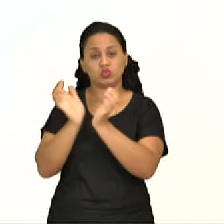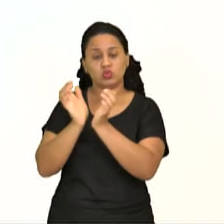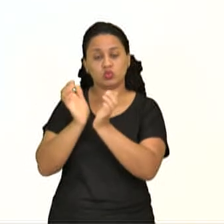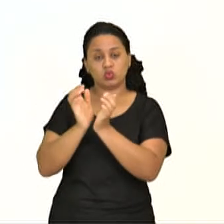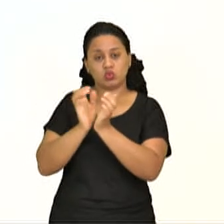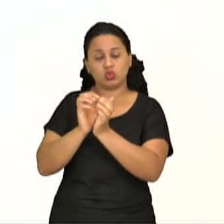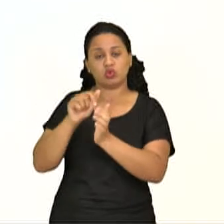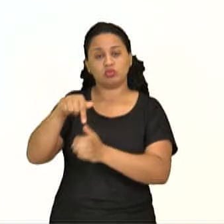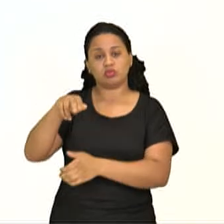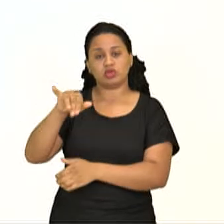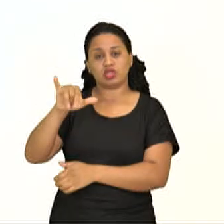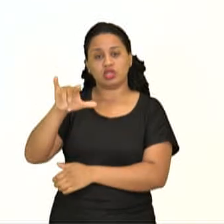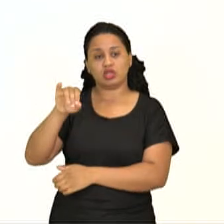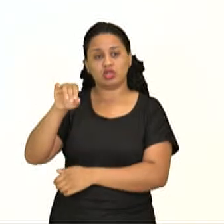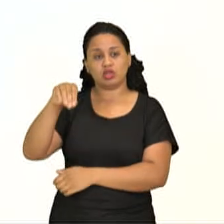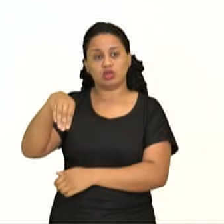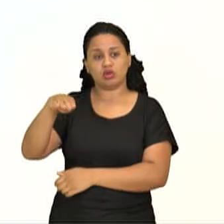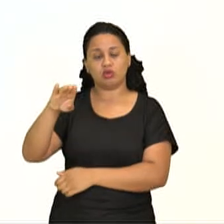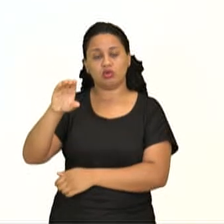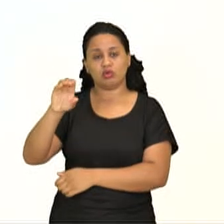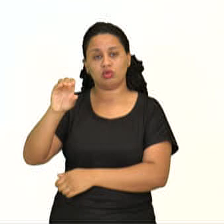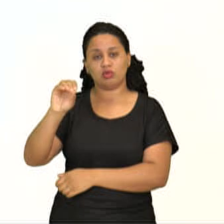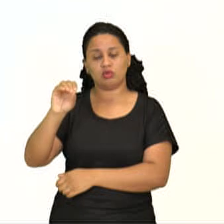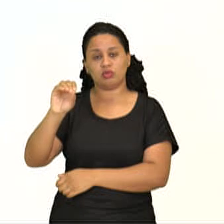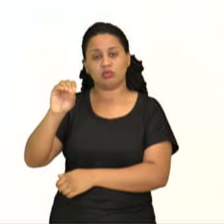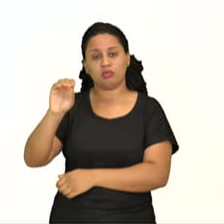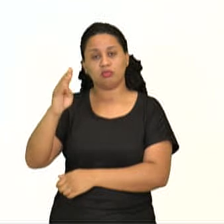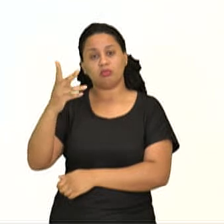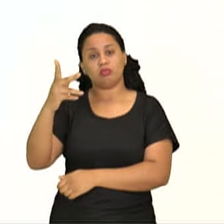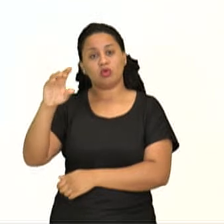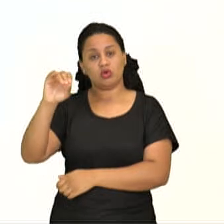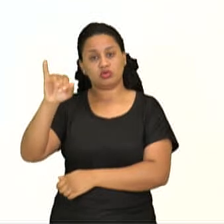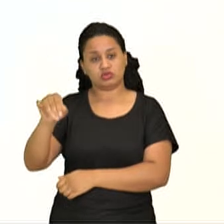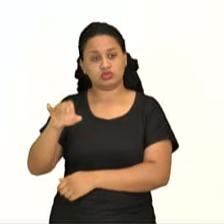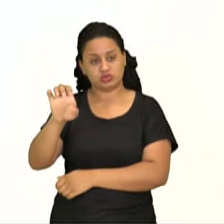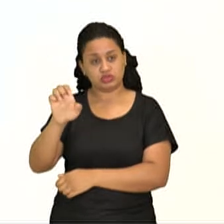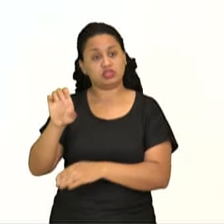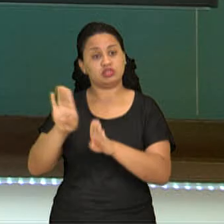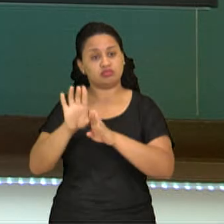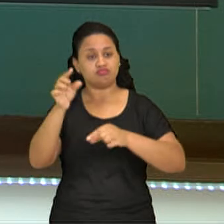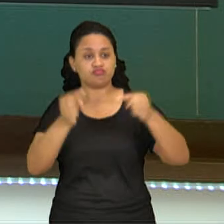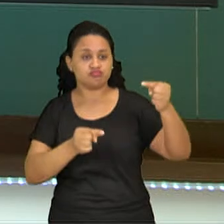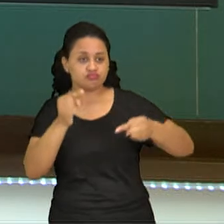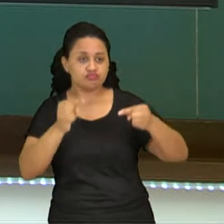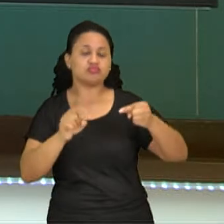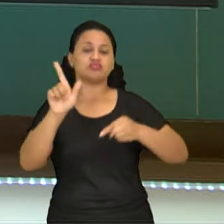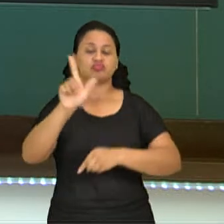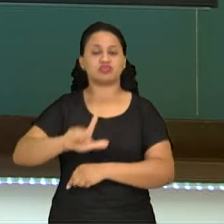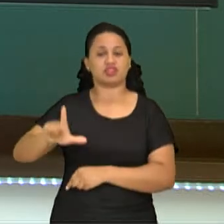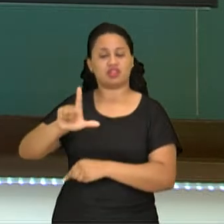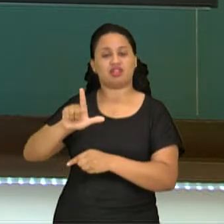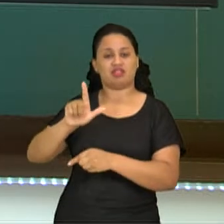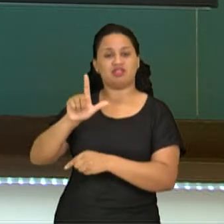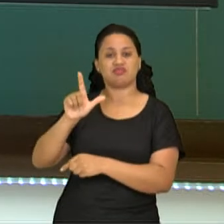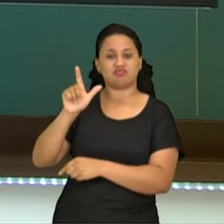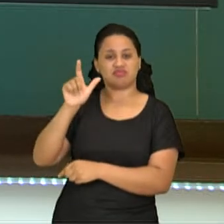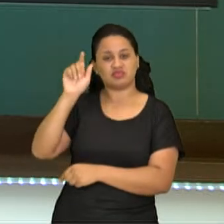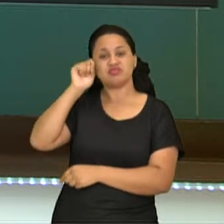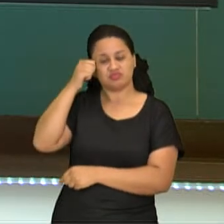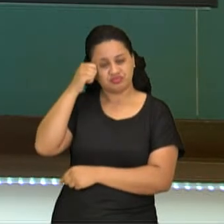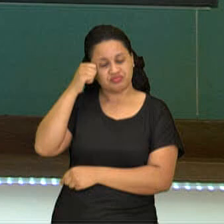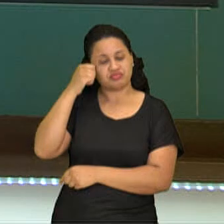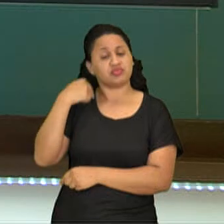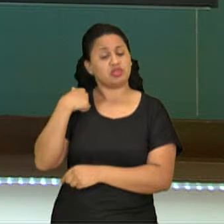Quilomboje e do debate em torno da literatura negra. Então, uma grande representante aqui do